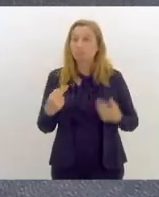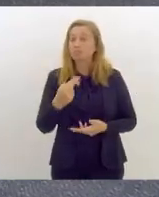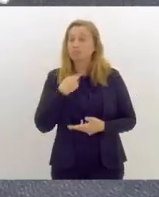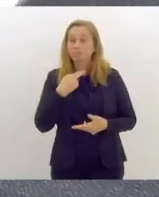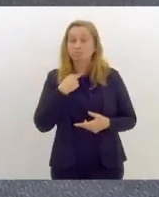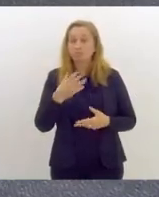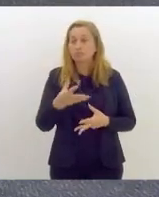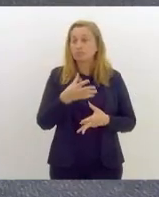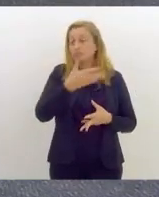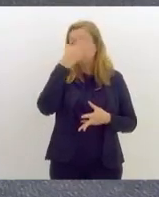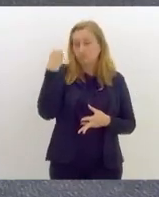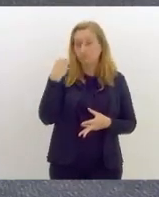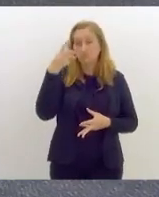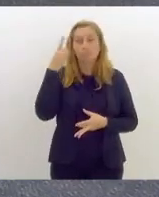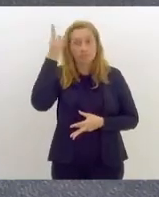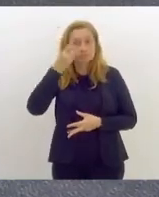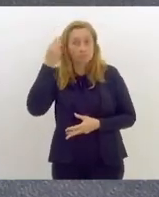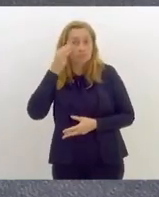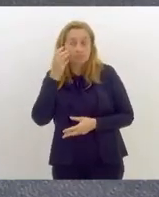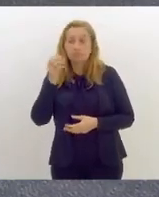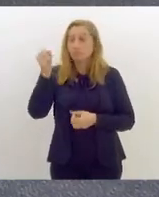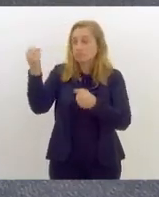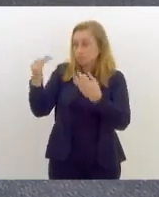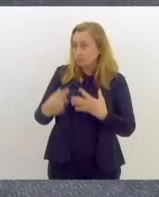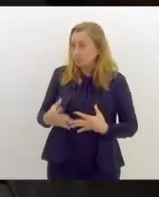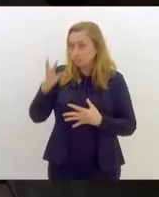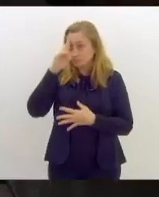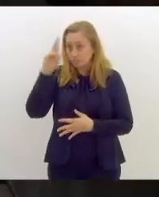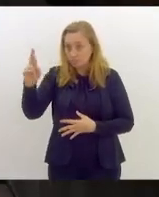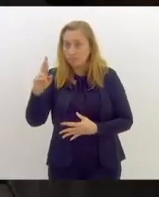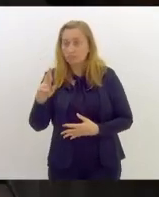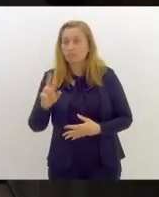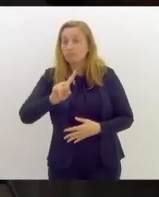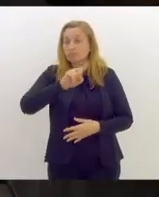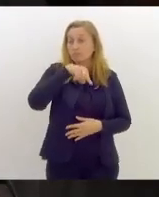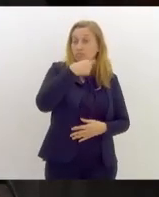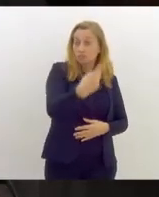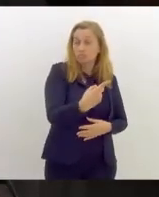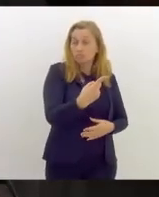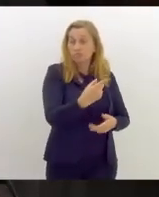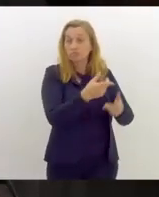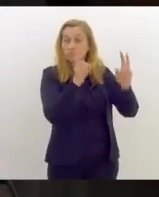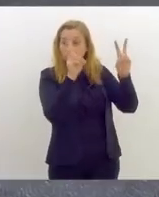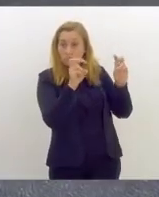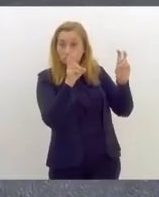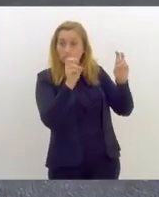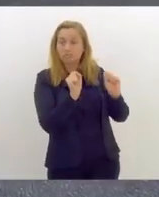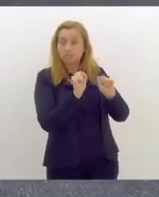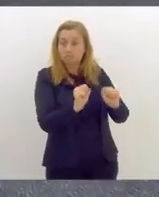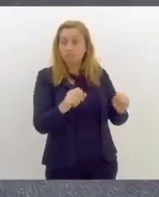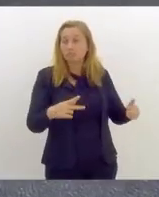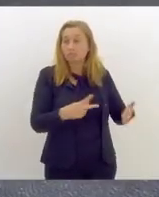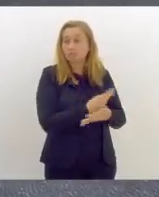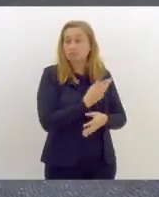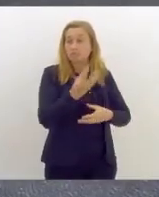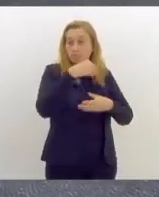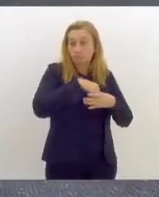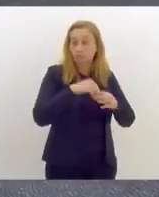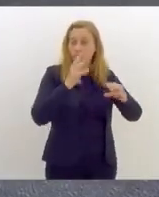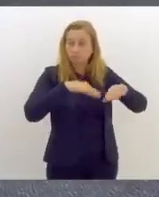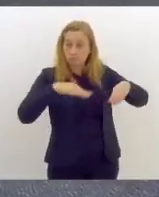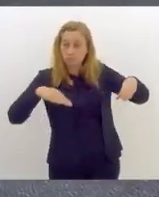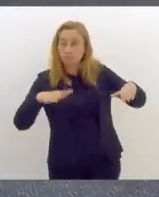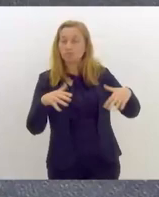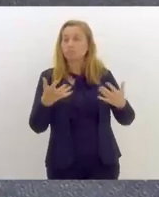podemos também fechar e deixar que outras situações como essa possam ocorrer dentro da nossa Baía de Guanabara Então